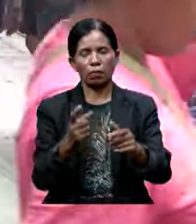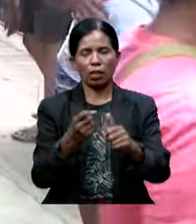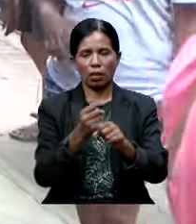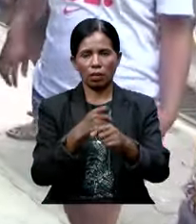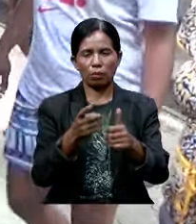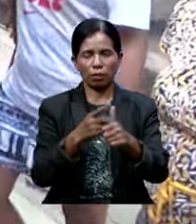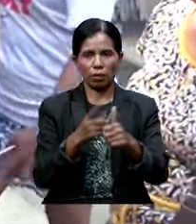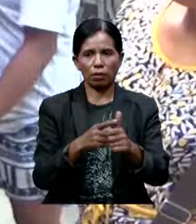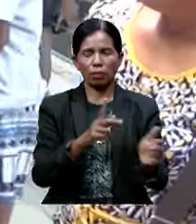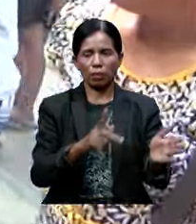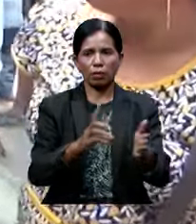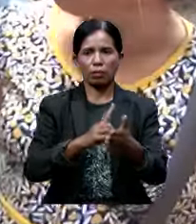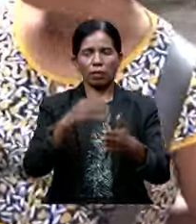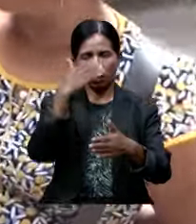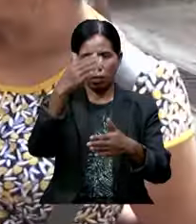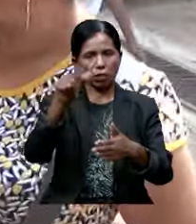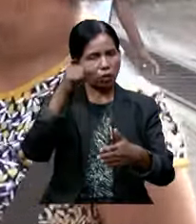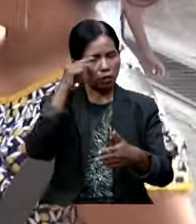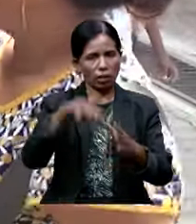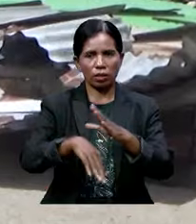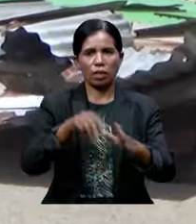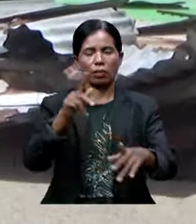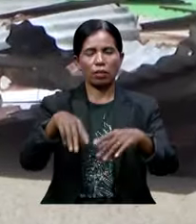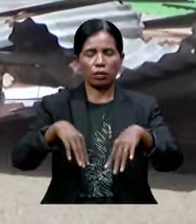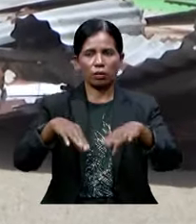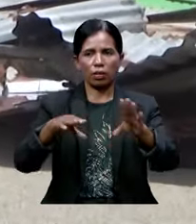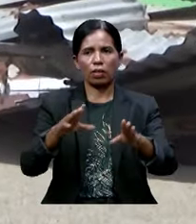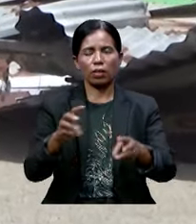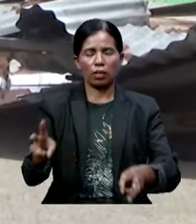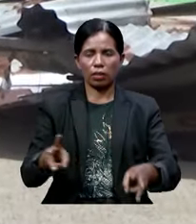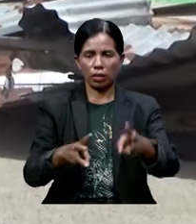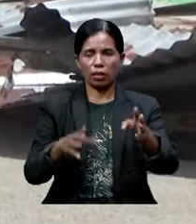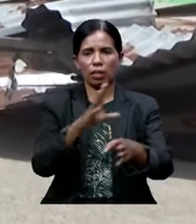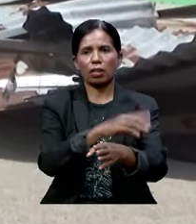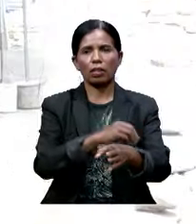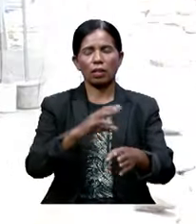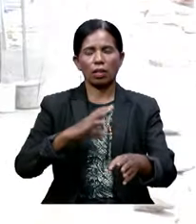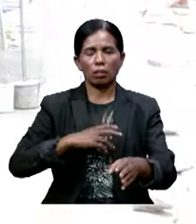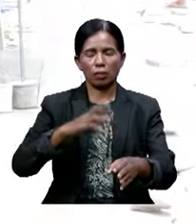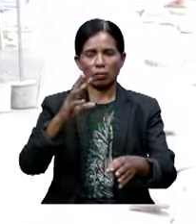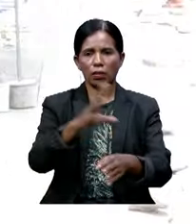Ter plano semana em governo se aceita negociante Sira Nebefan e a estrada Ninin e a Campo Umbaro,